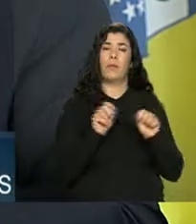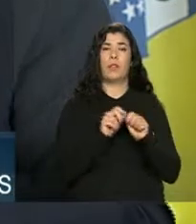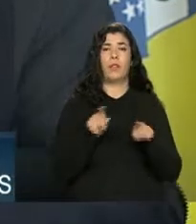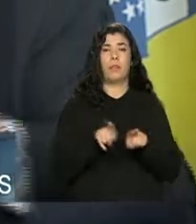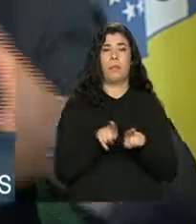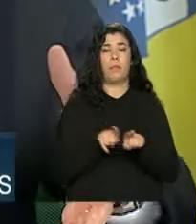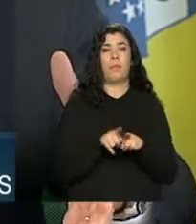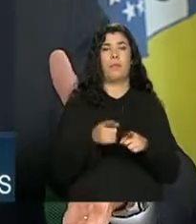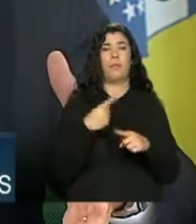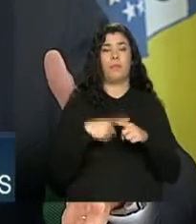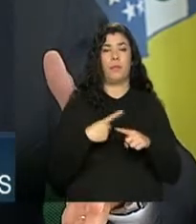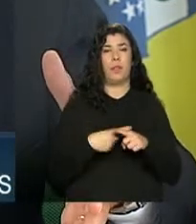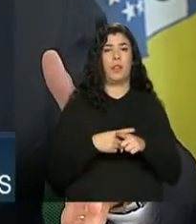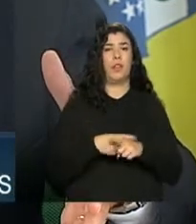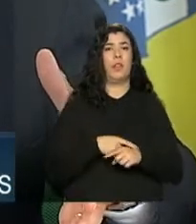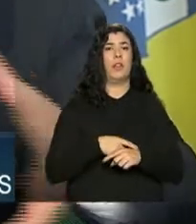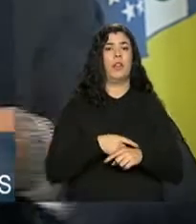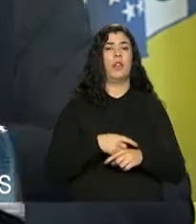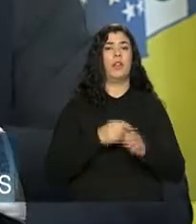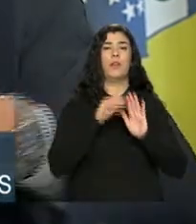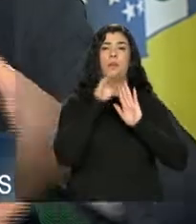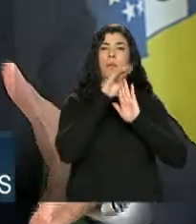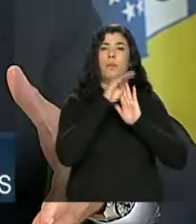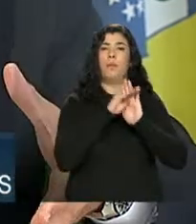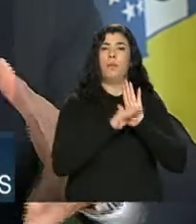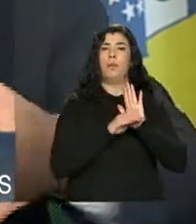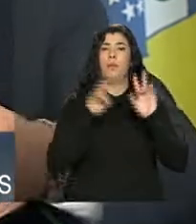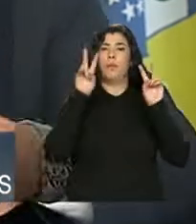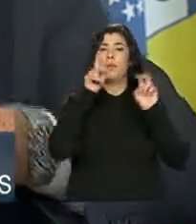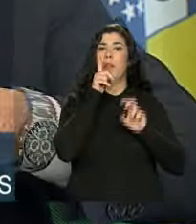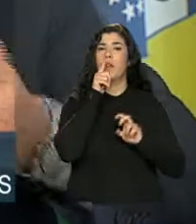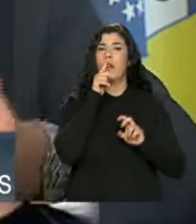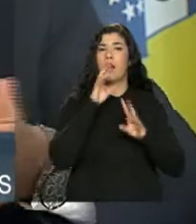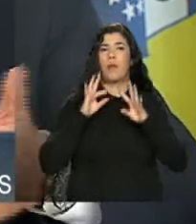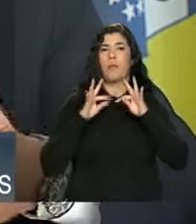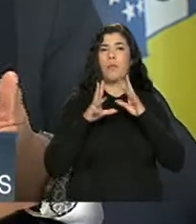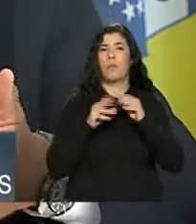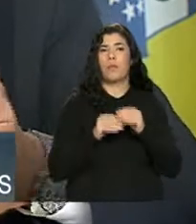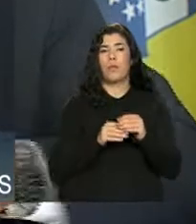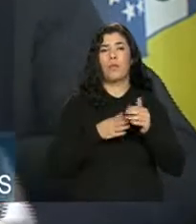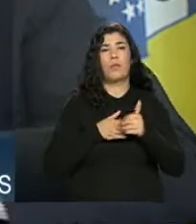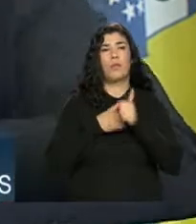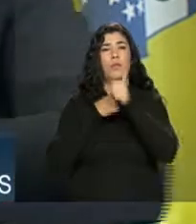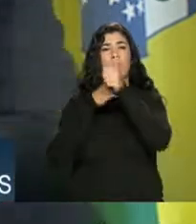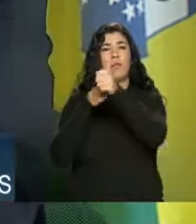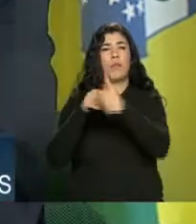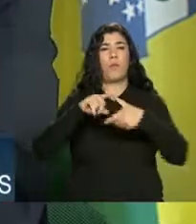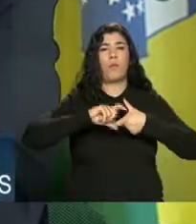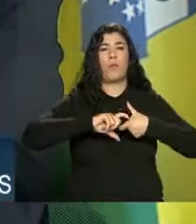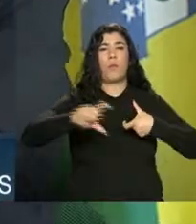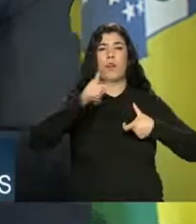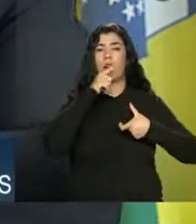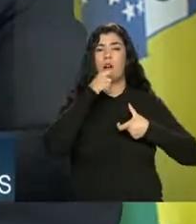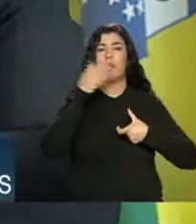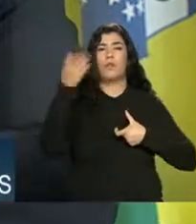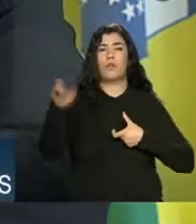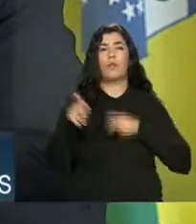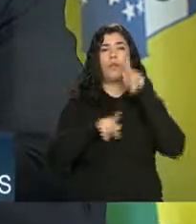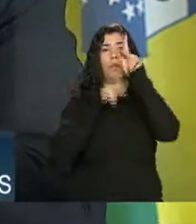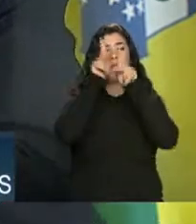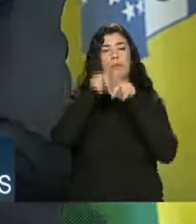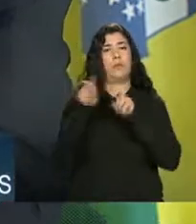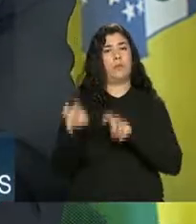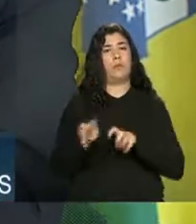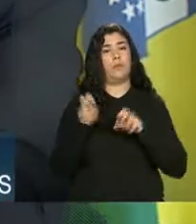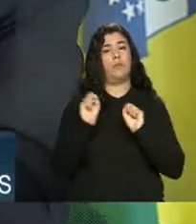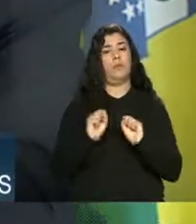fazendo porque o Programa Água para Todos ele prevê apenas na área rural então a gente teria que modificar Então vamos trabalhar para